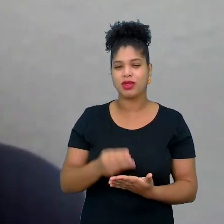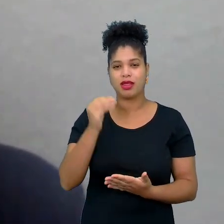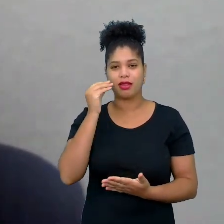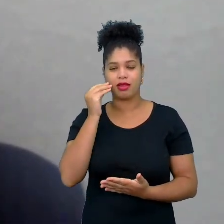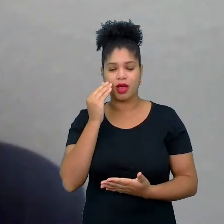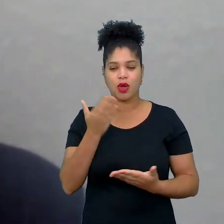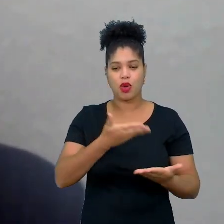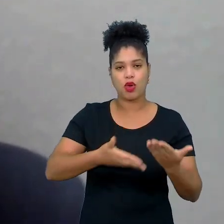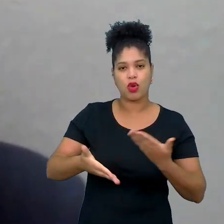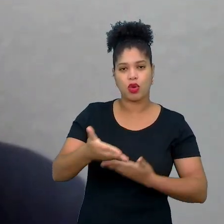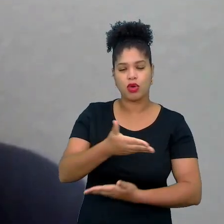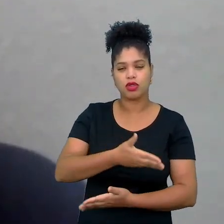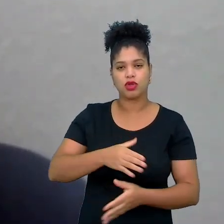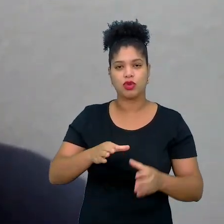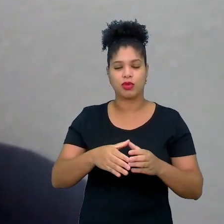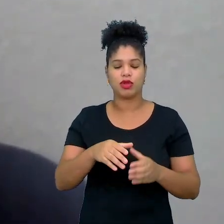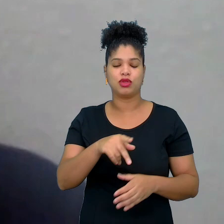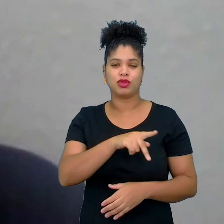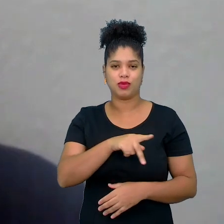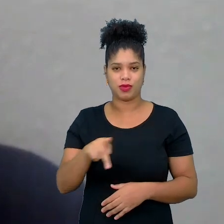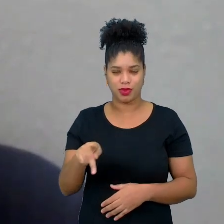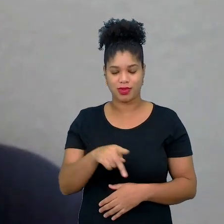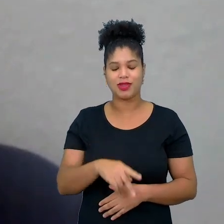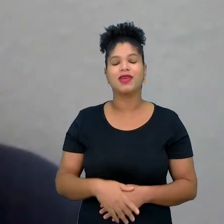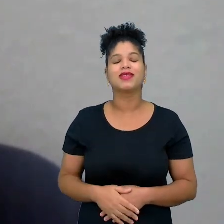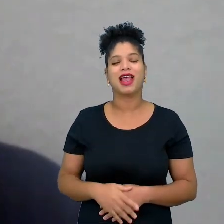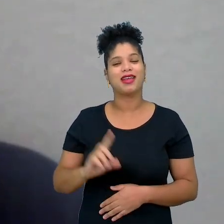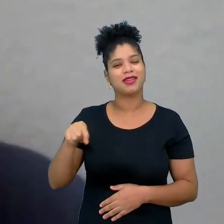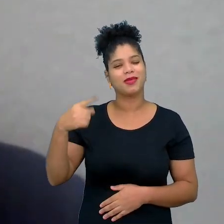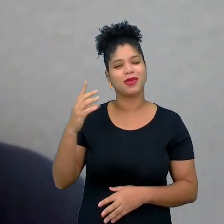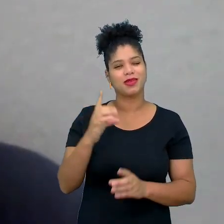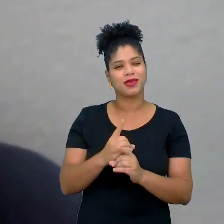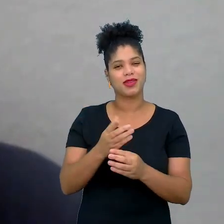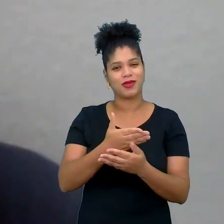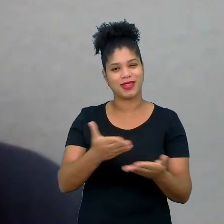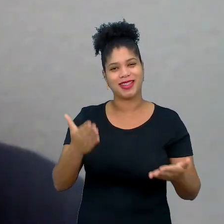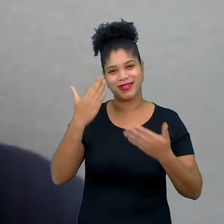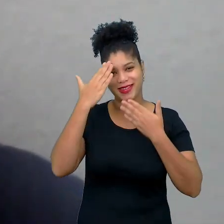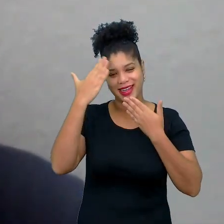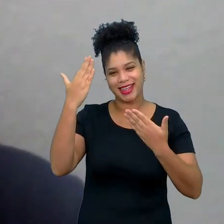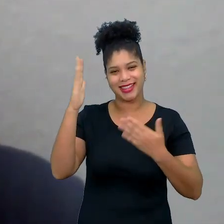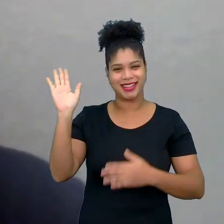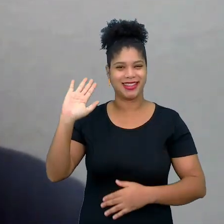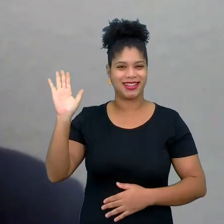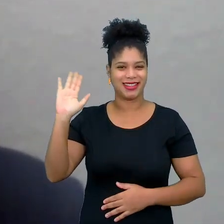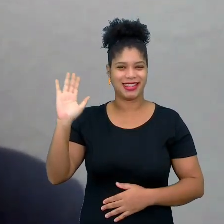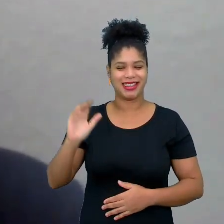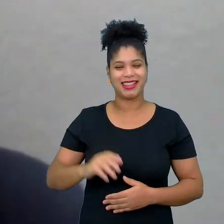esse assunto, né, e eu deixo aqui o meu até breve e muito obrigada.